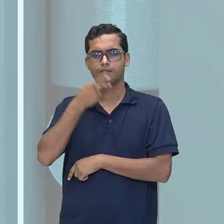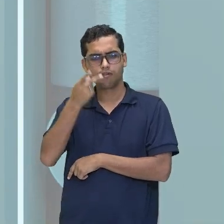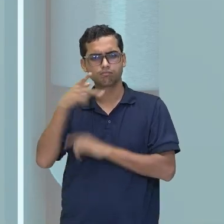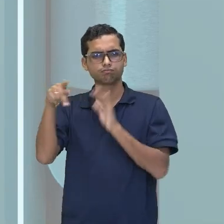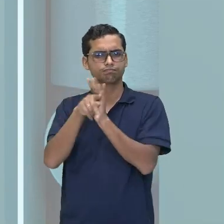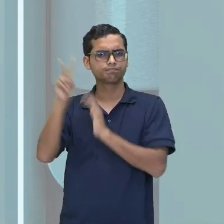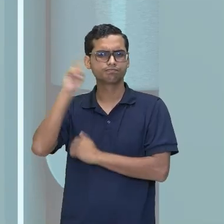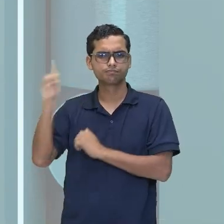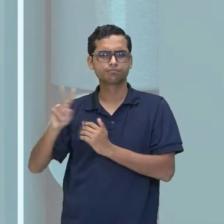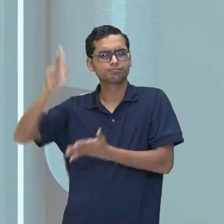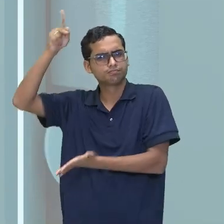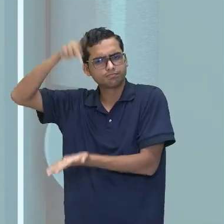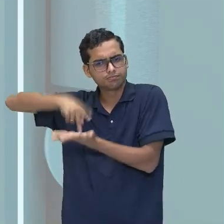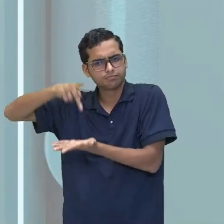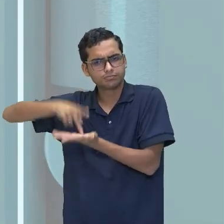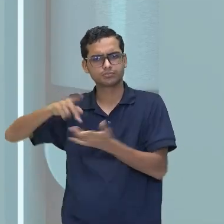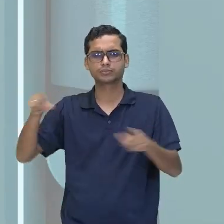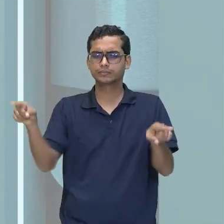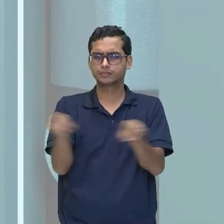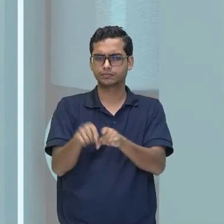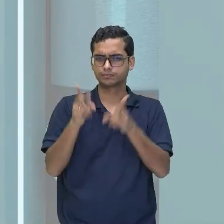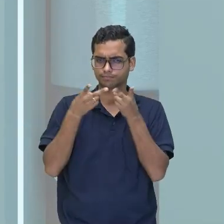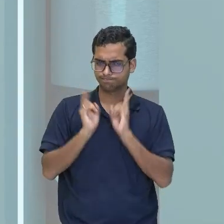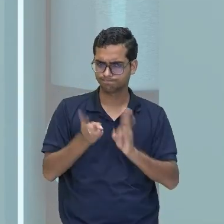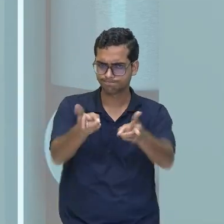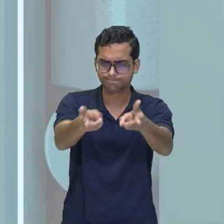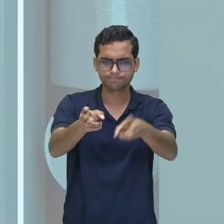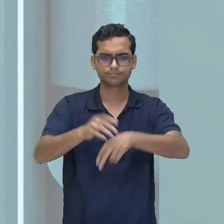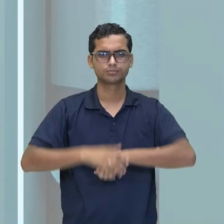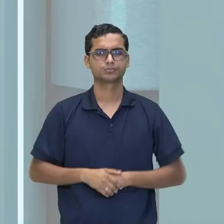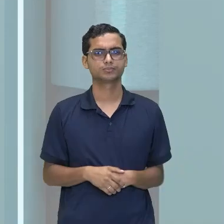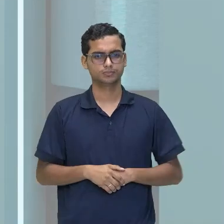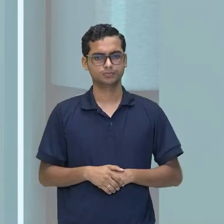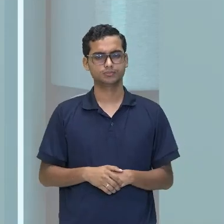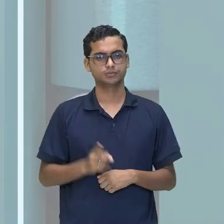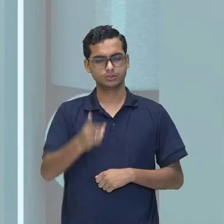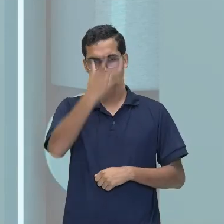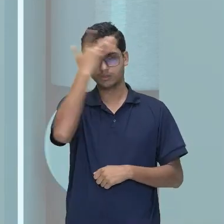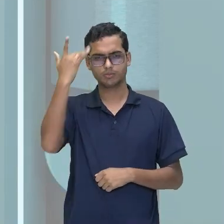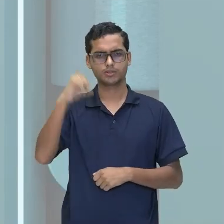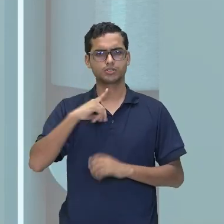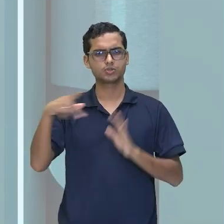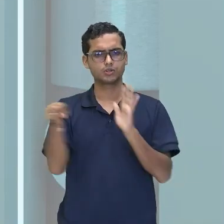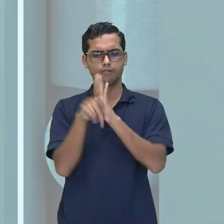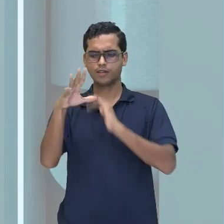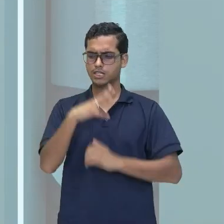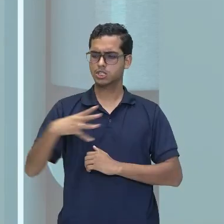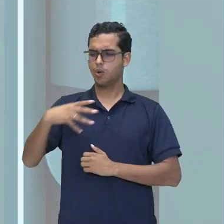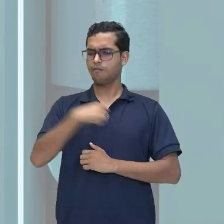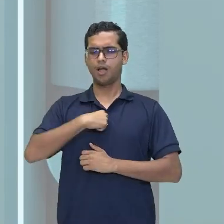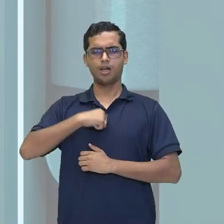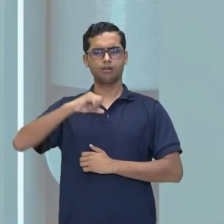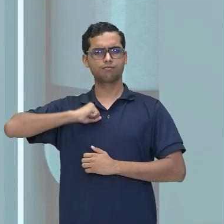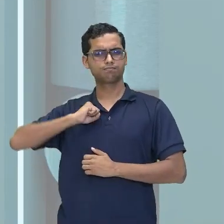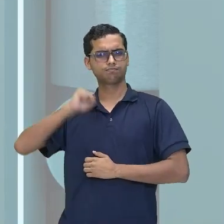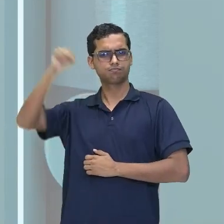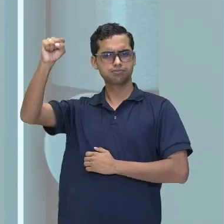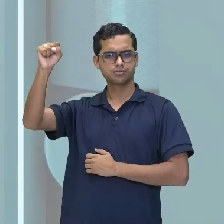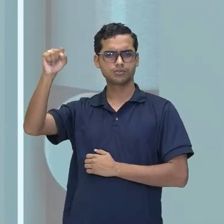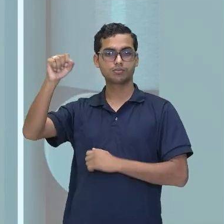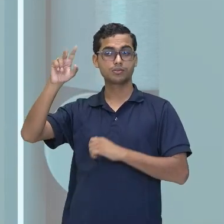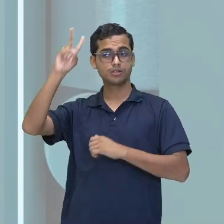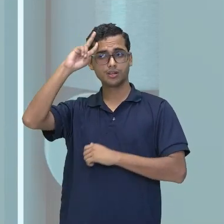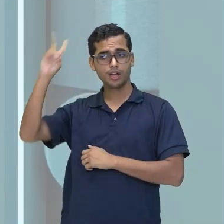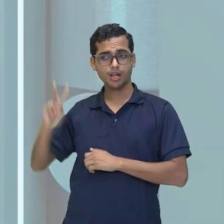contar uma história verdadeira. Tem sempre um herói, mas a história é toda